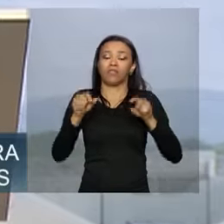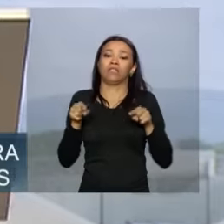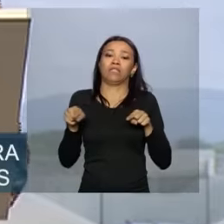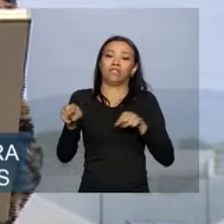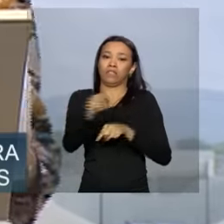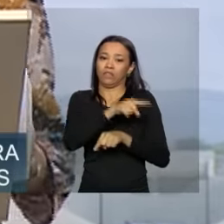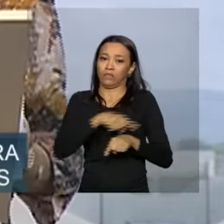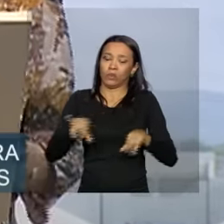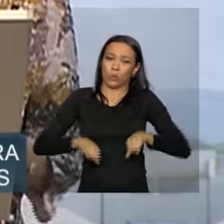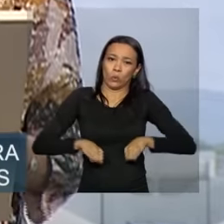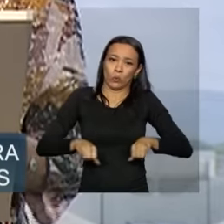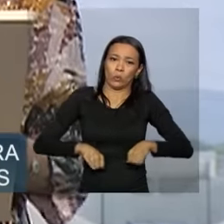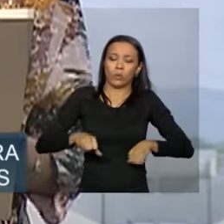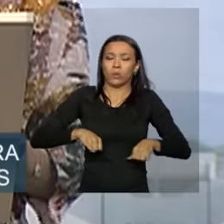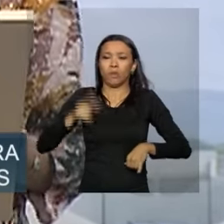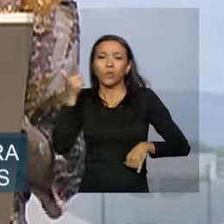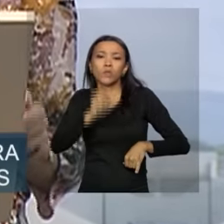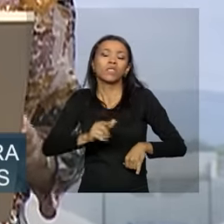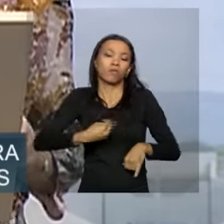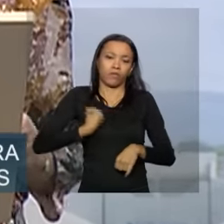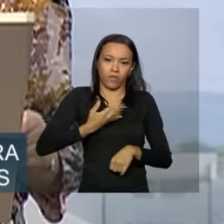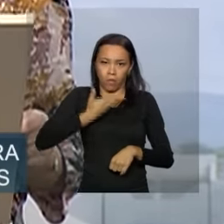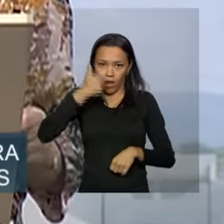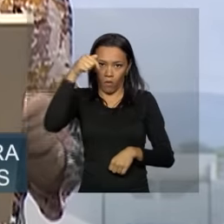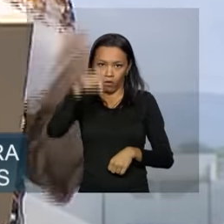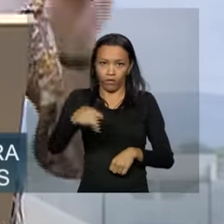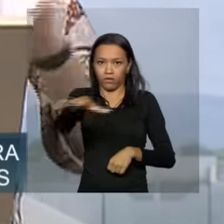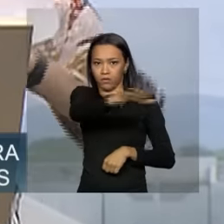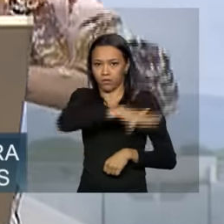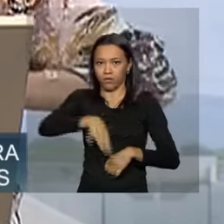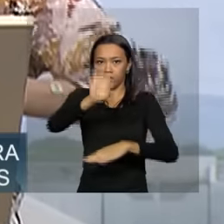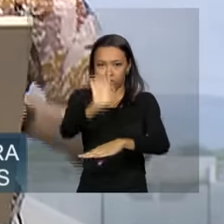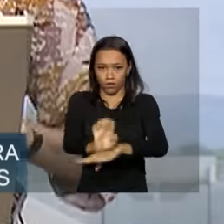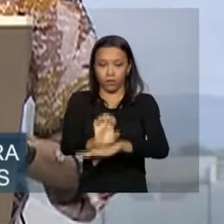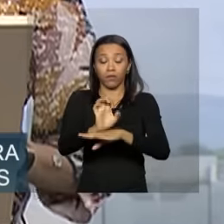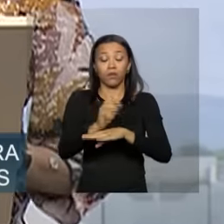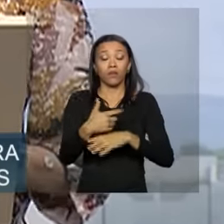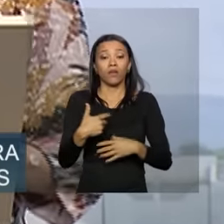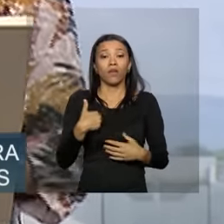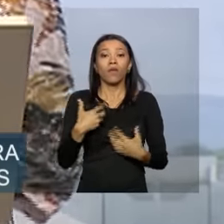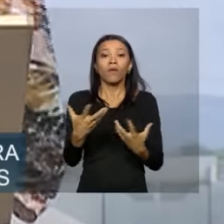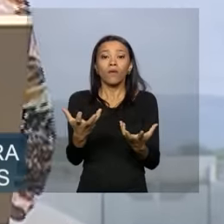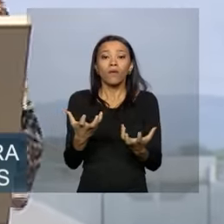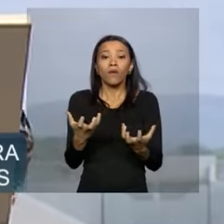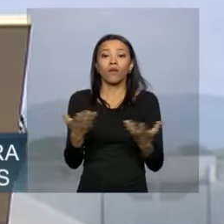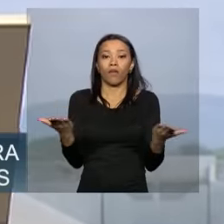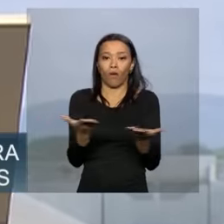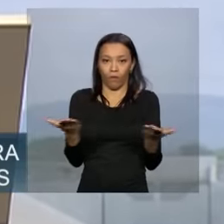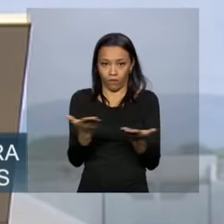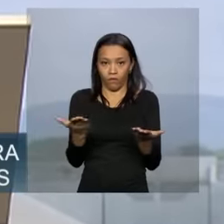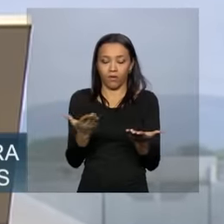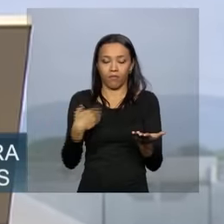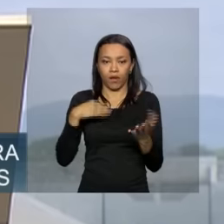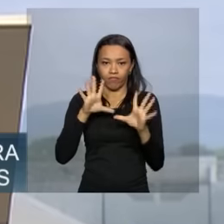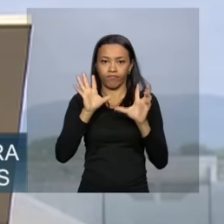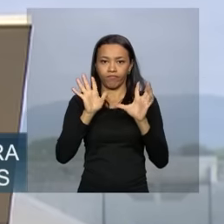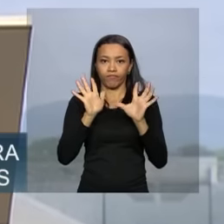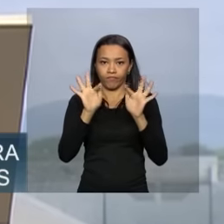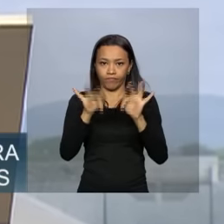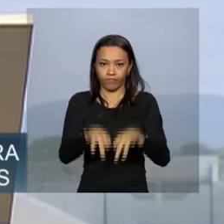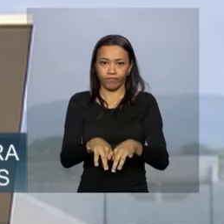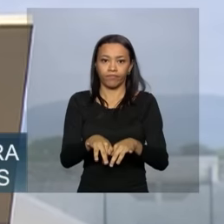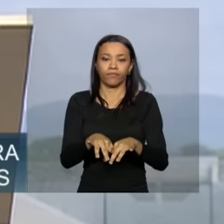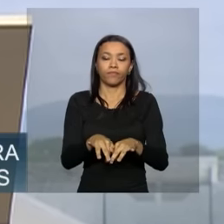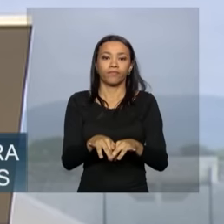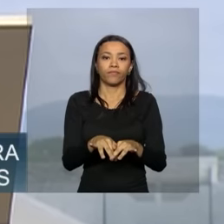uma vida melhor aqui na região. Eu queria agora acabar com